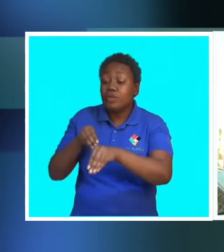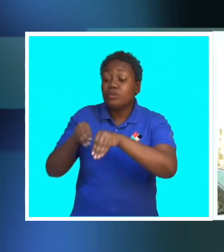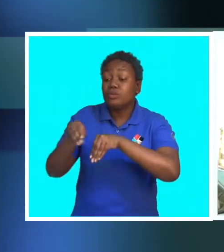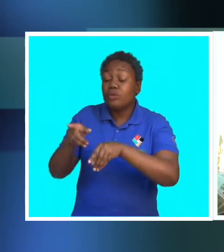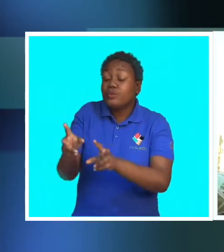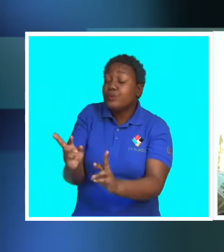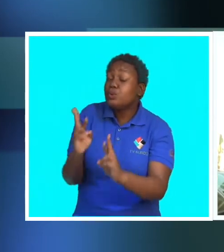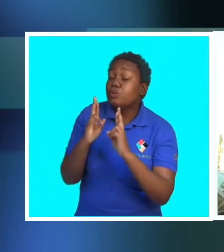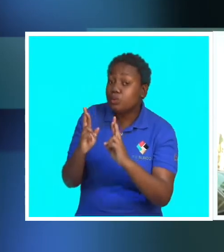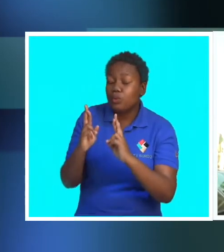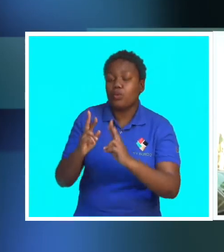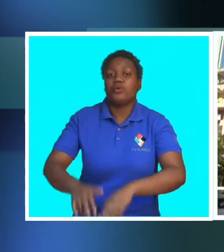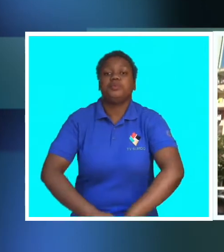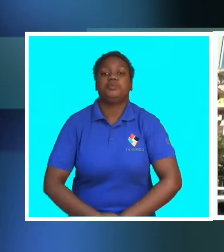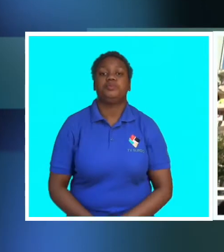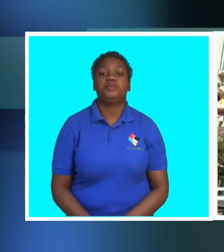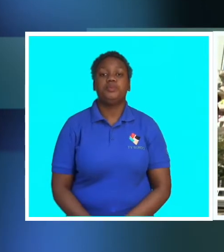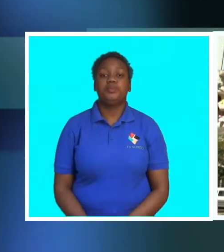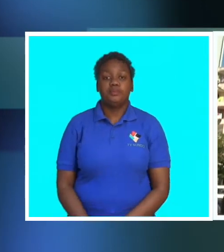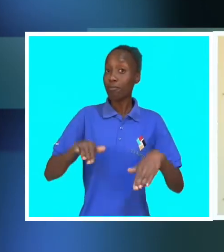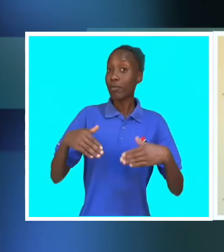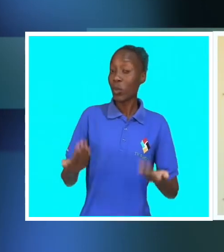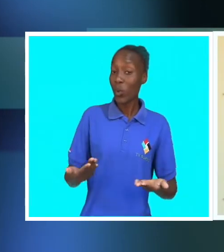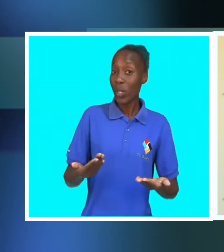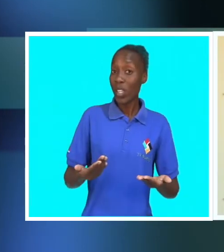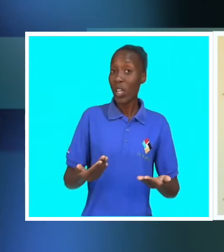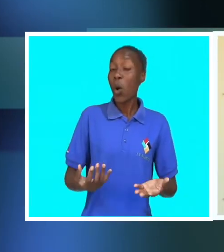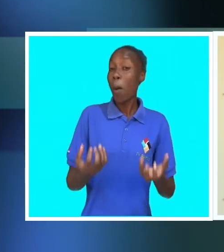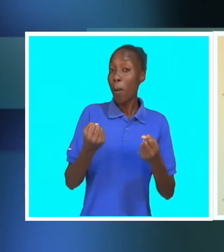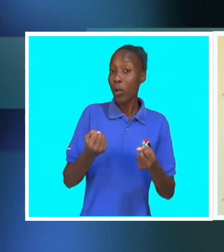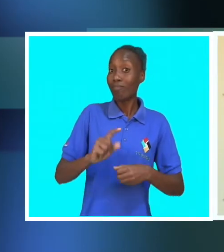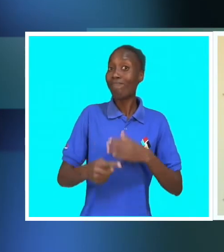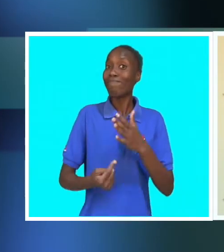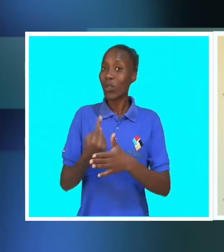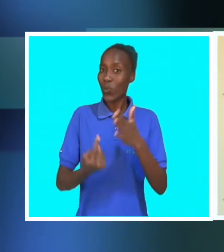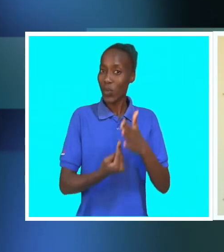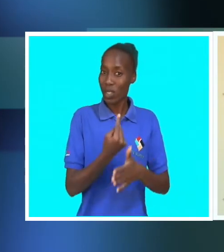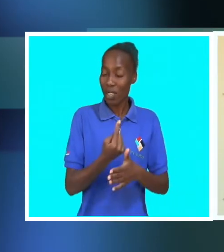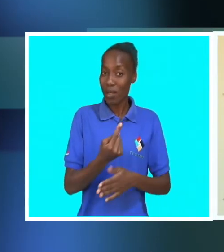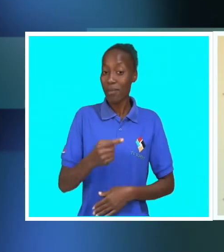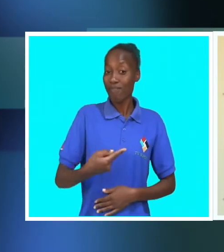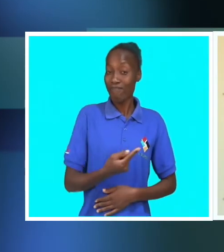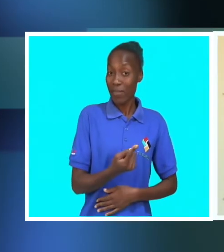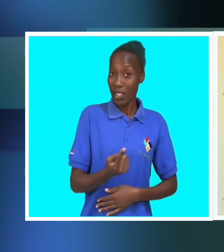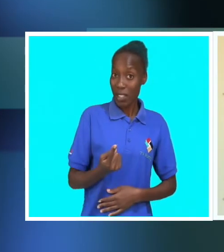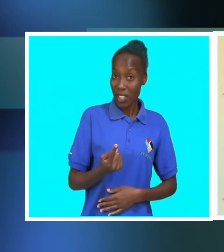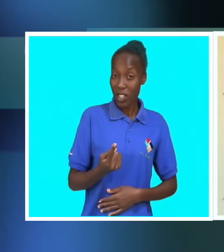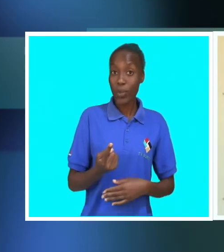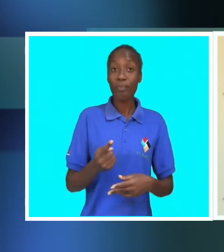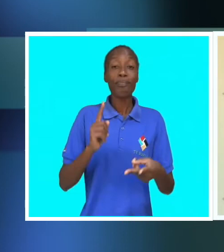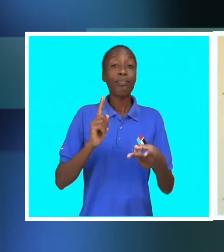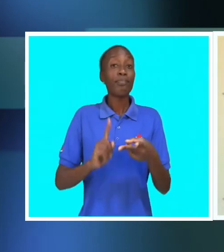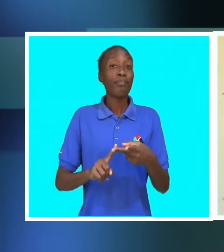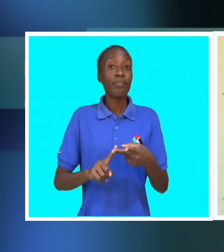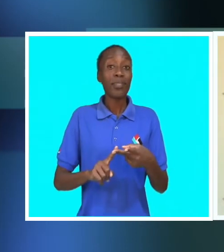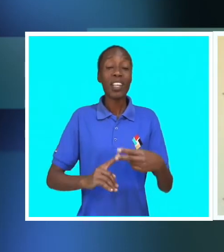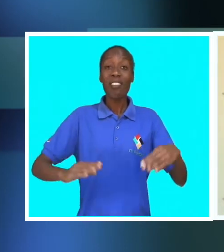leva as pessoas a procurarem estas casas. Um dos fatores que pode influenciar para o surgimento